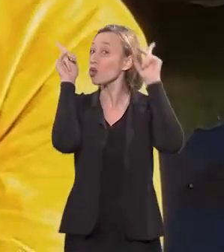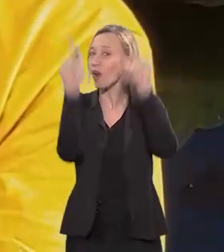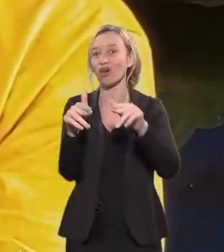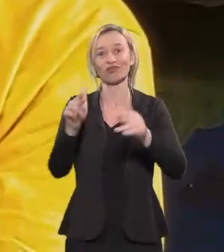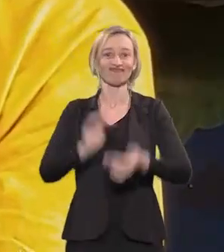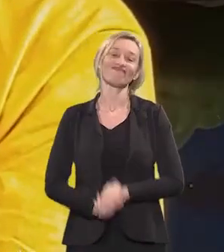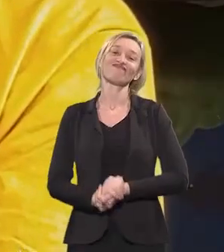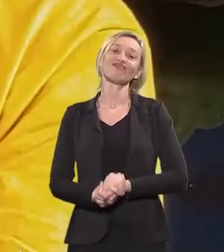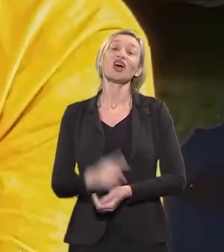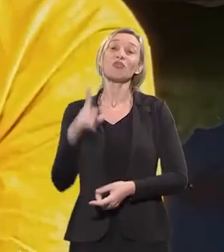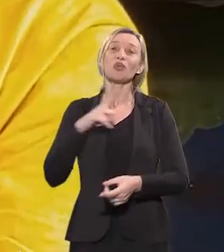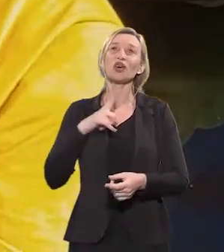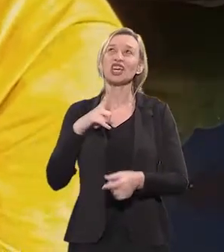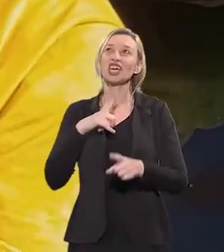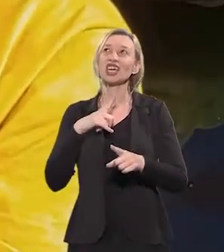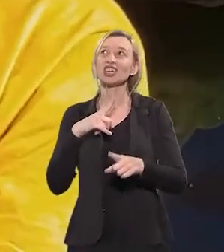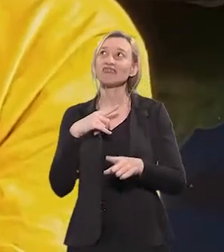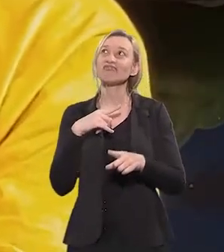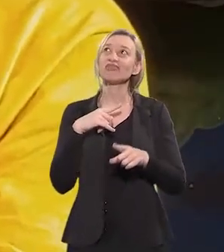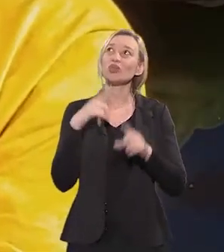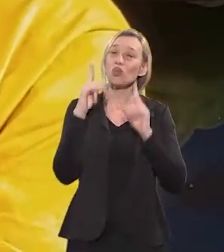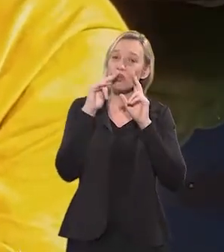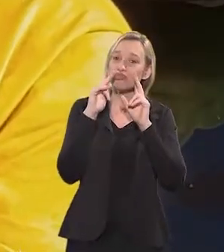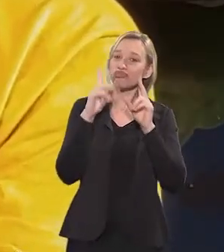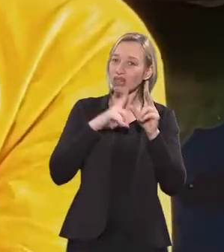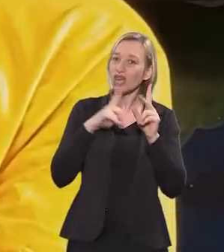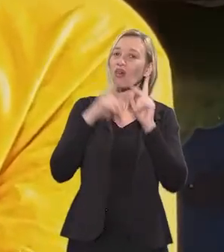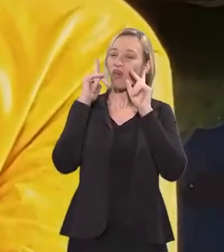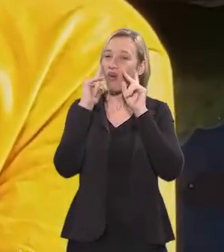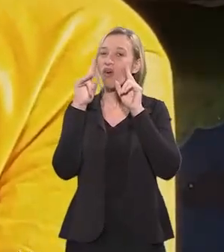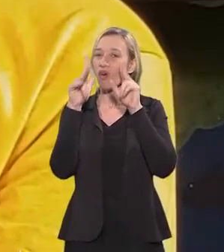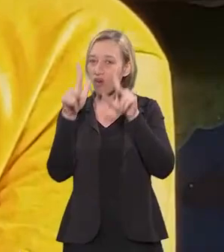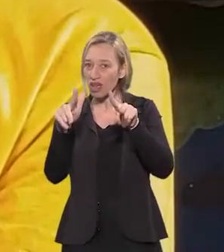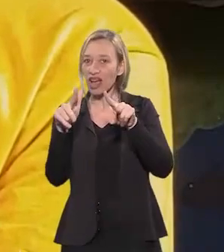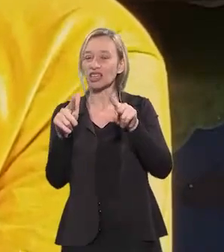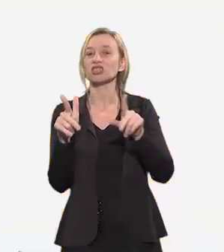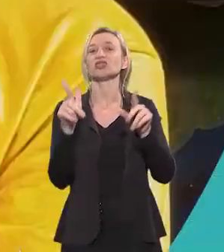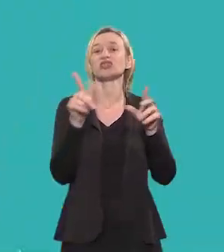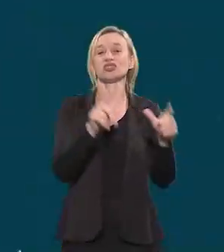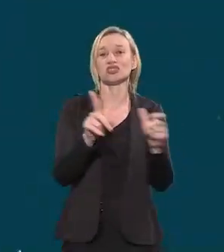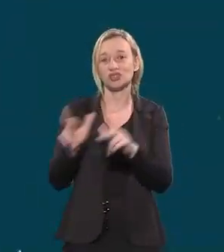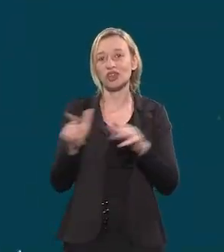olhar. Né? Porque a gente olha diferente de acordo com de onde a gente mora.